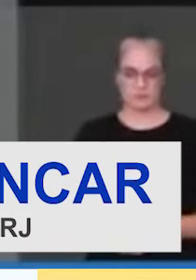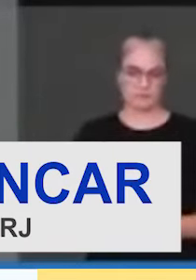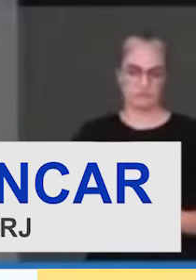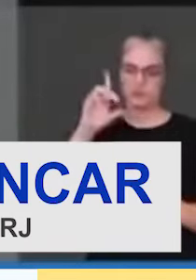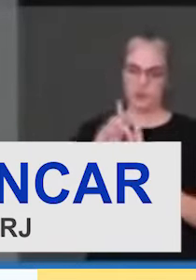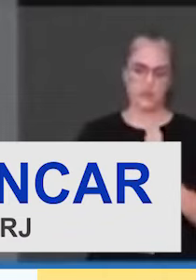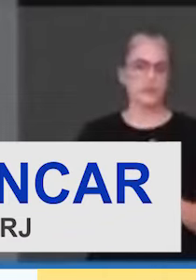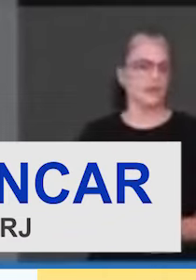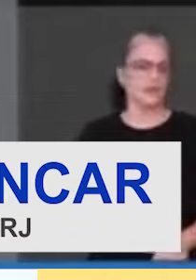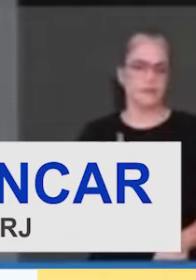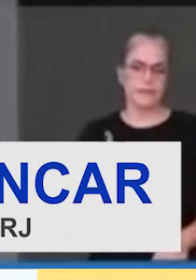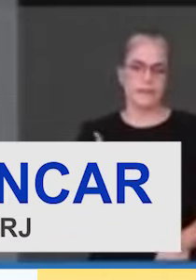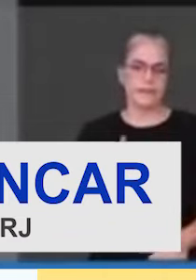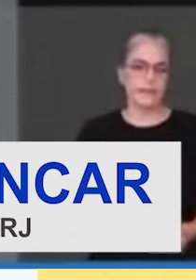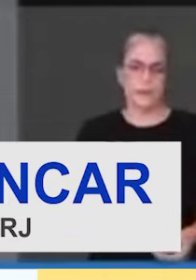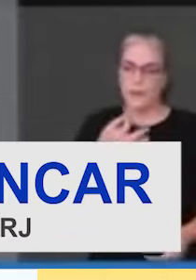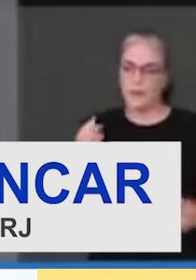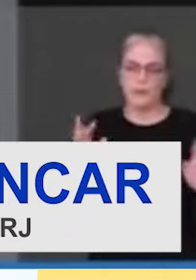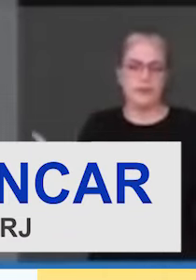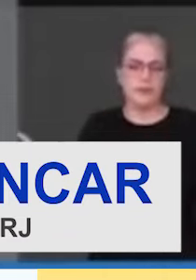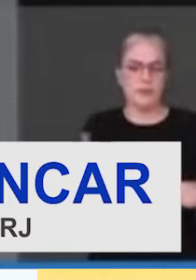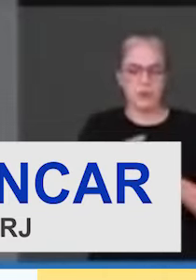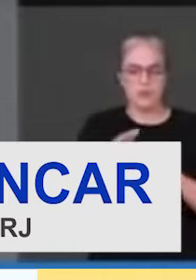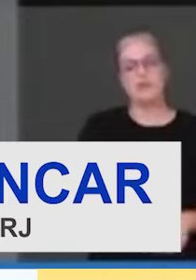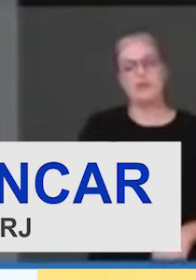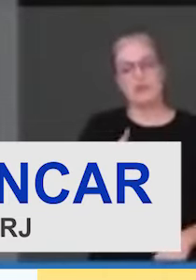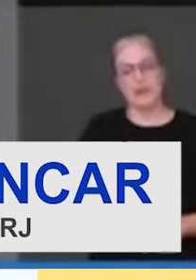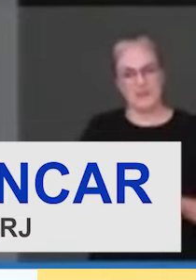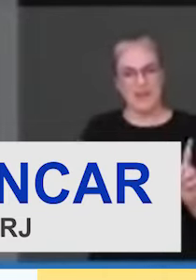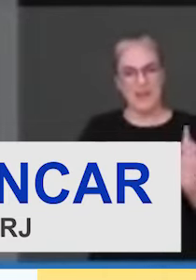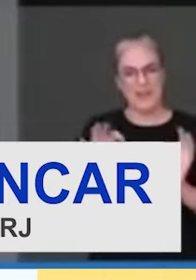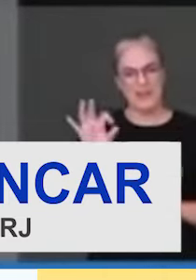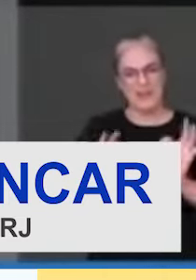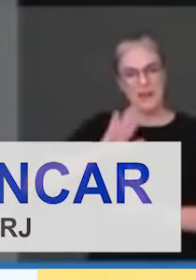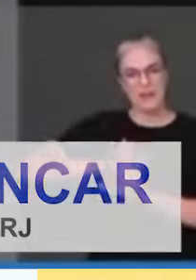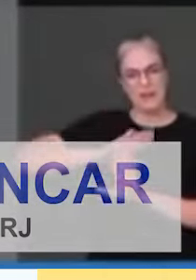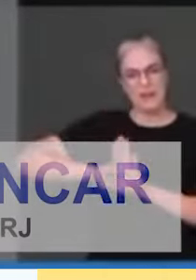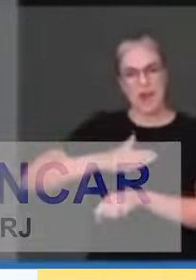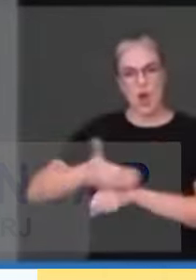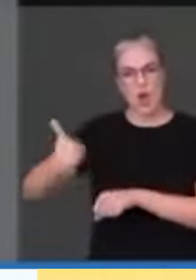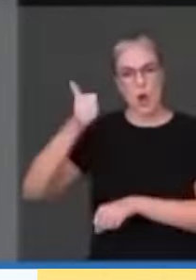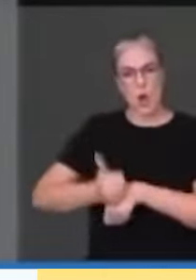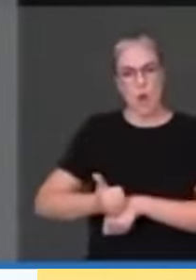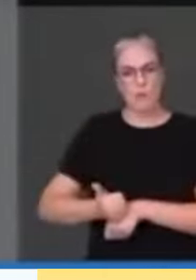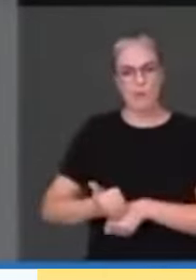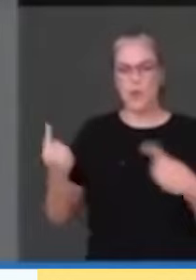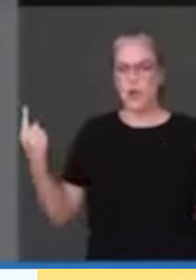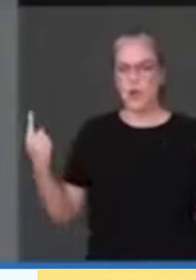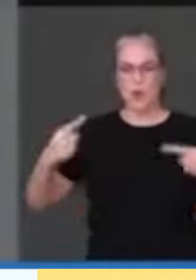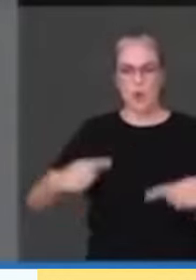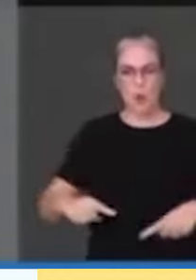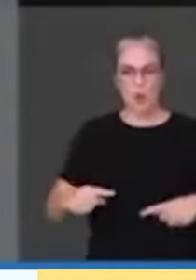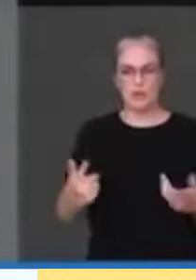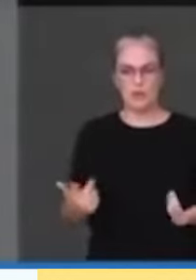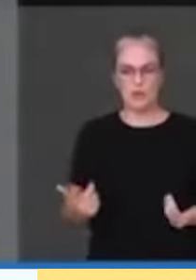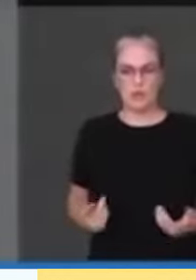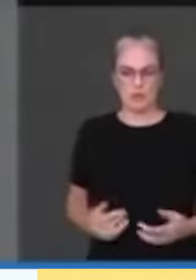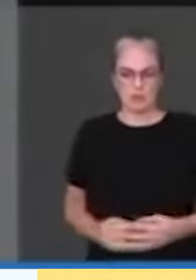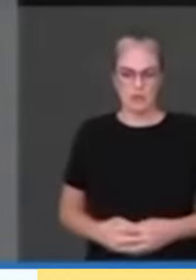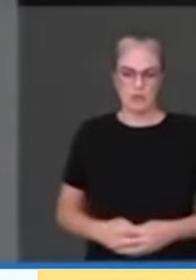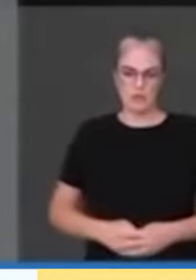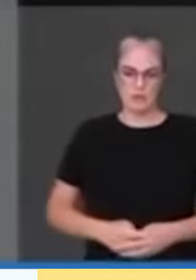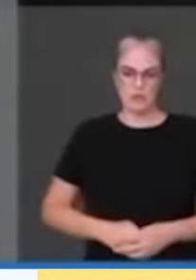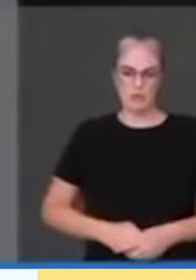de discordar da Constituição. Agora, tramar golpe, a revelia do processo natural institucional, que é diferente